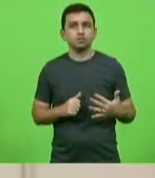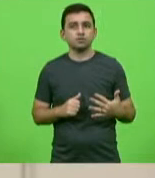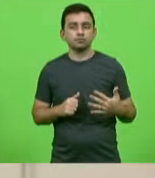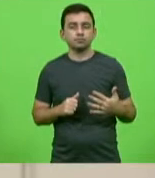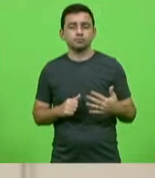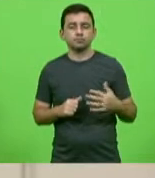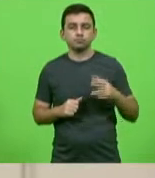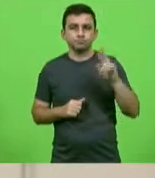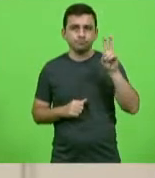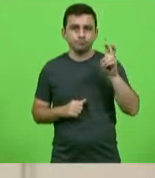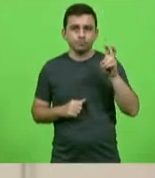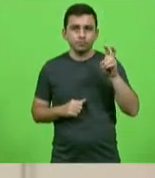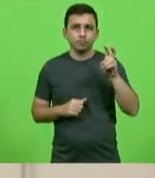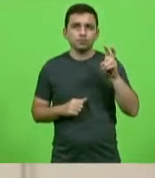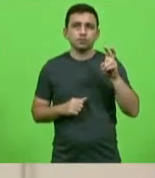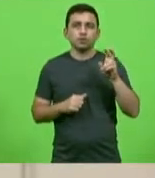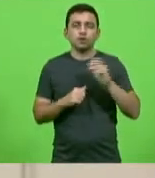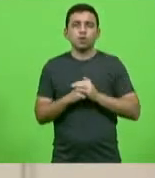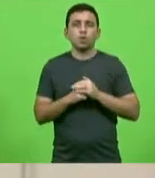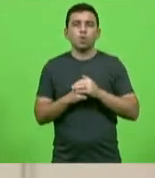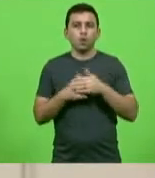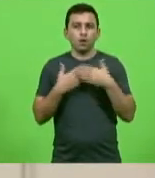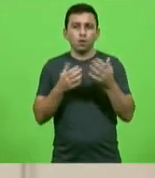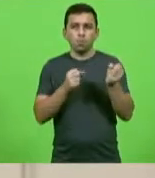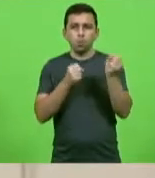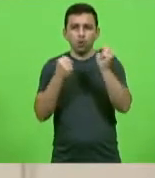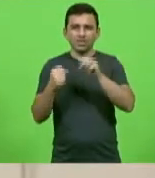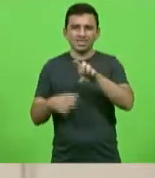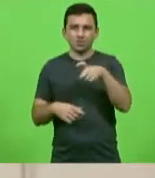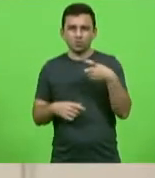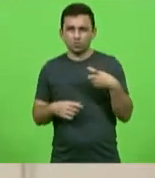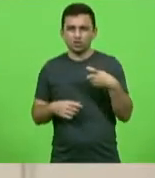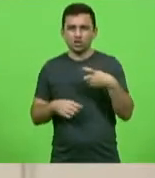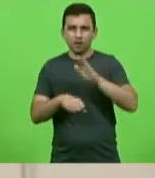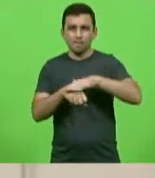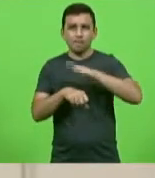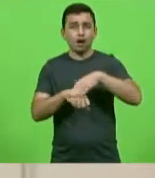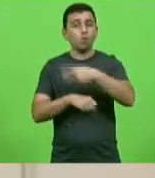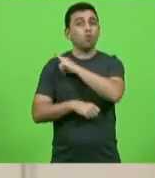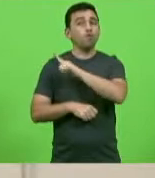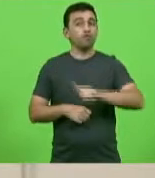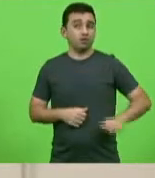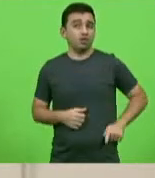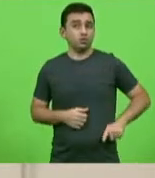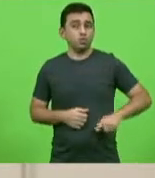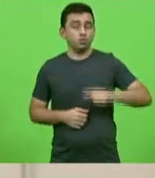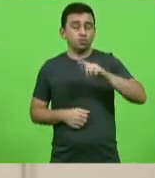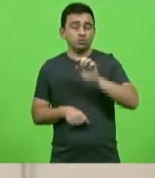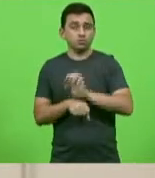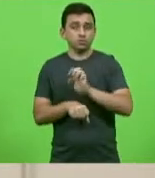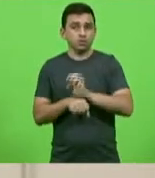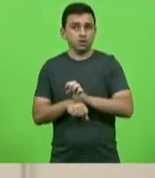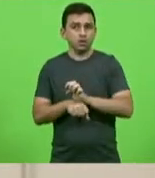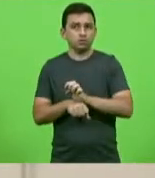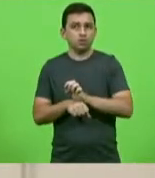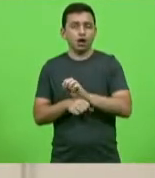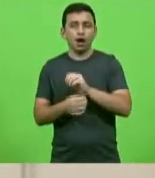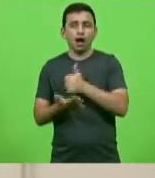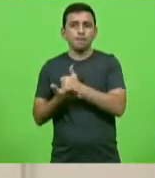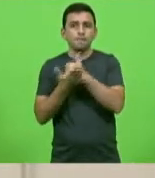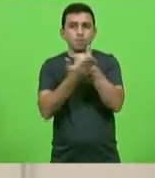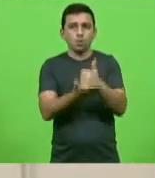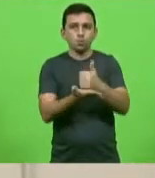aspas, o poder executivo é exercido pelo governador do Estado, auxiliado